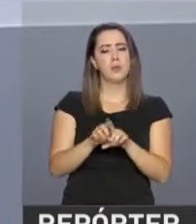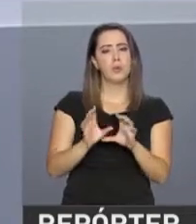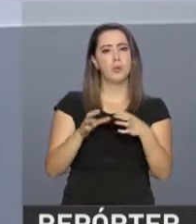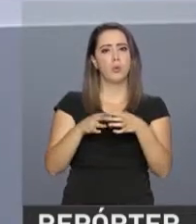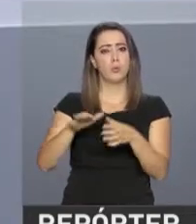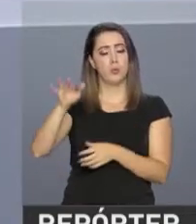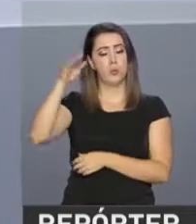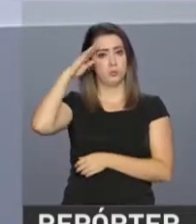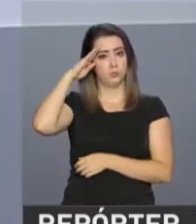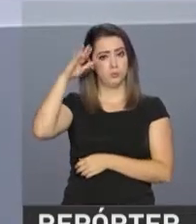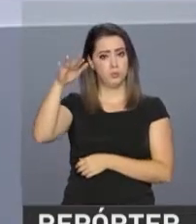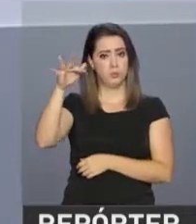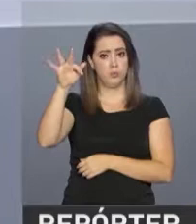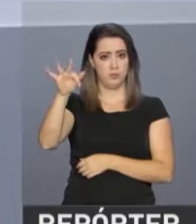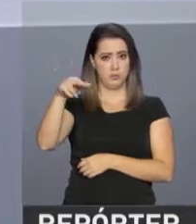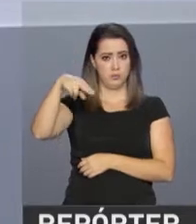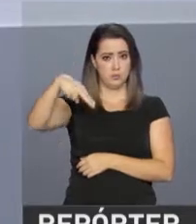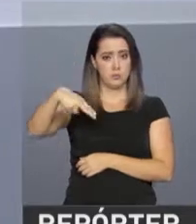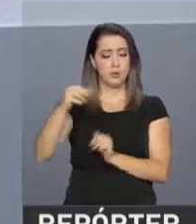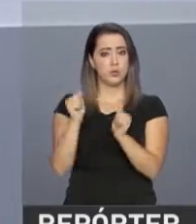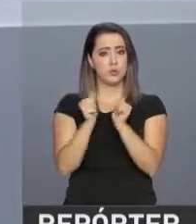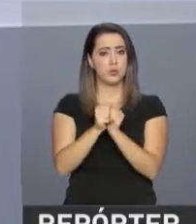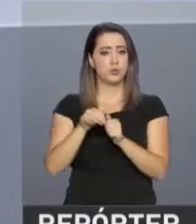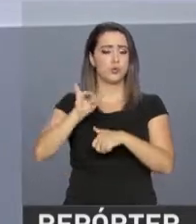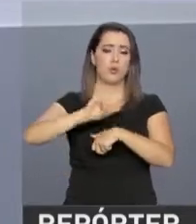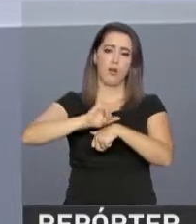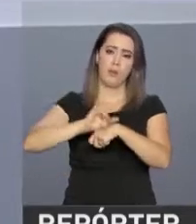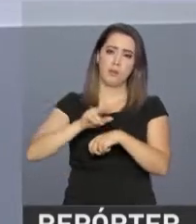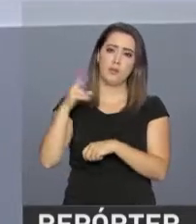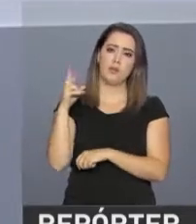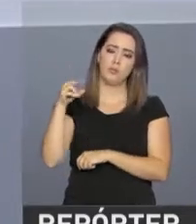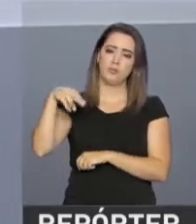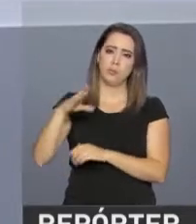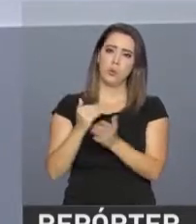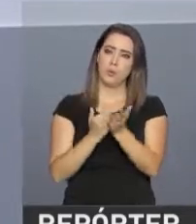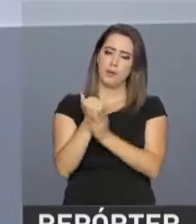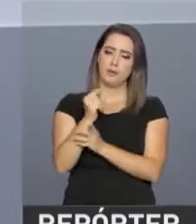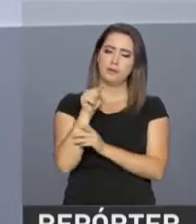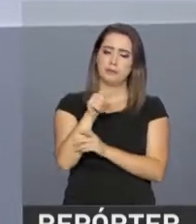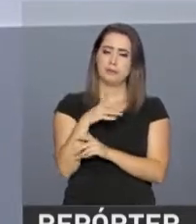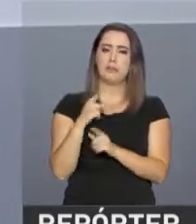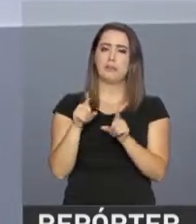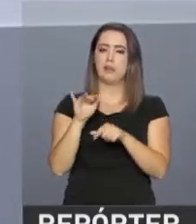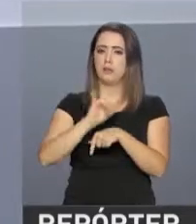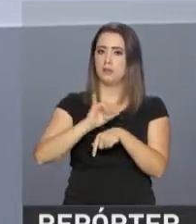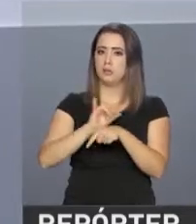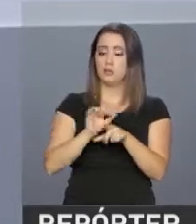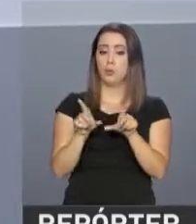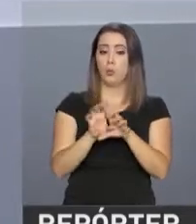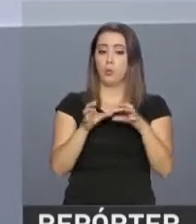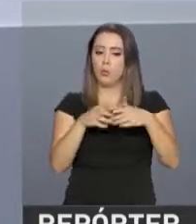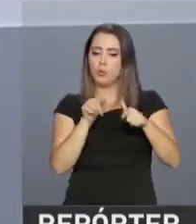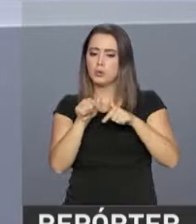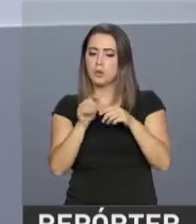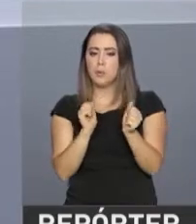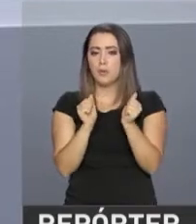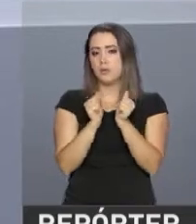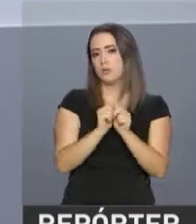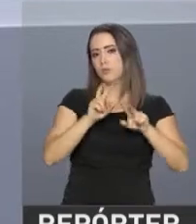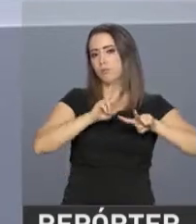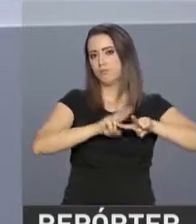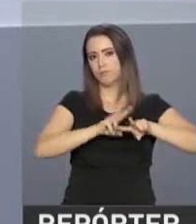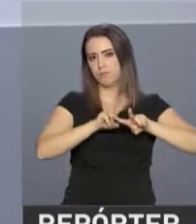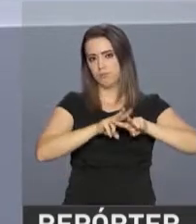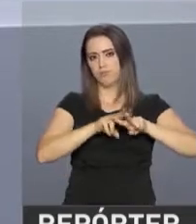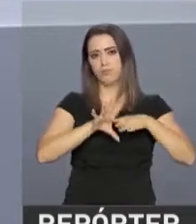nacional o ministério da justiça mantém em natal desde janeiro a força tarefa de intervenção penitenciária coordenada pelo departamento